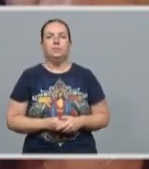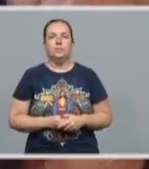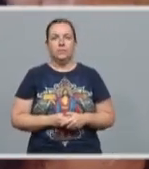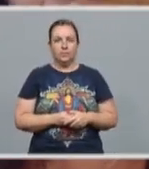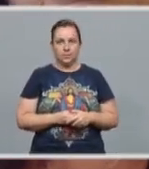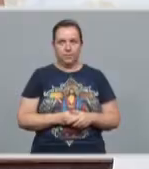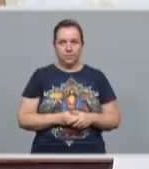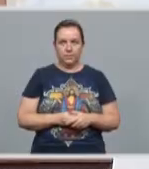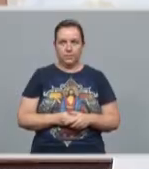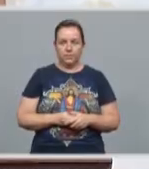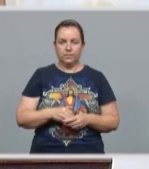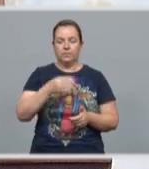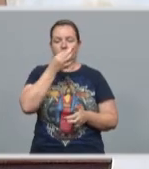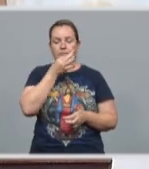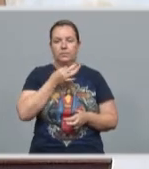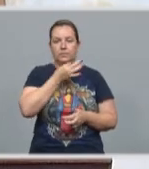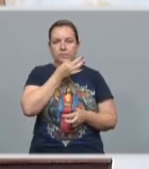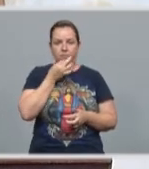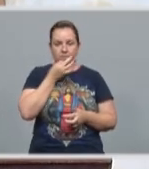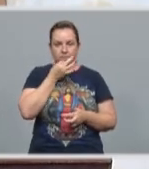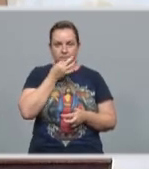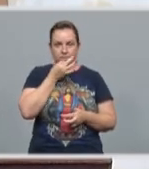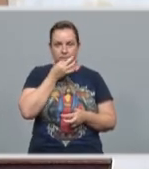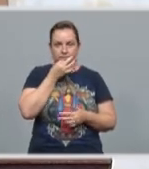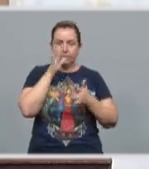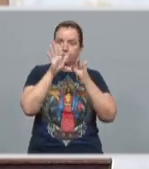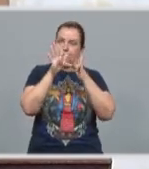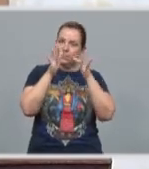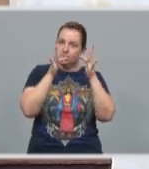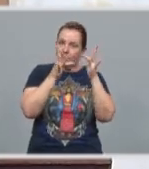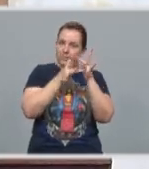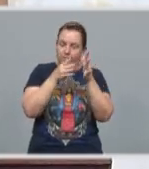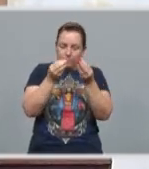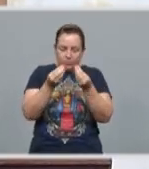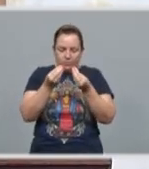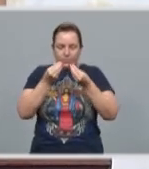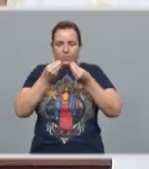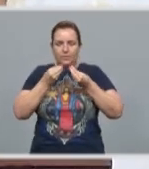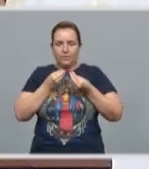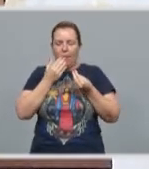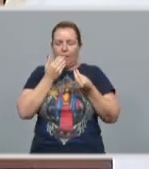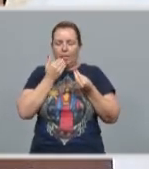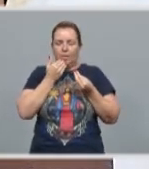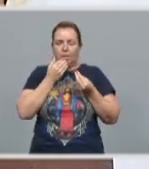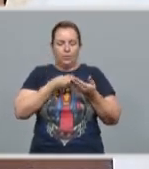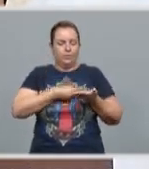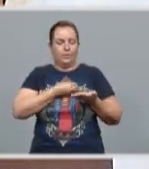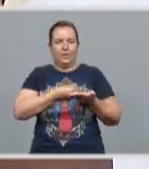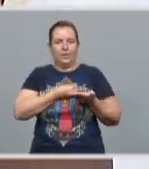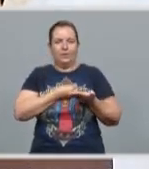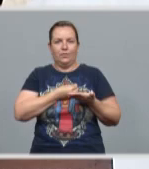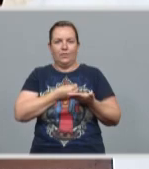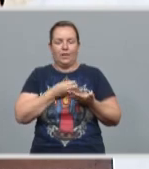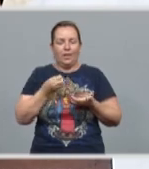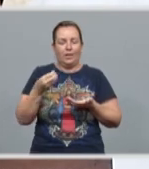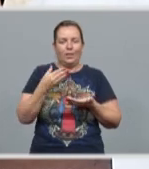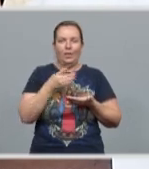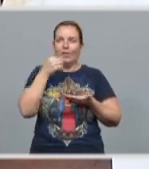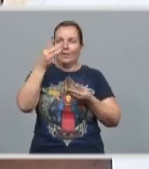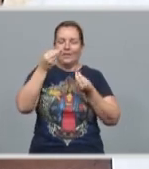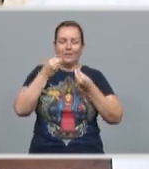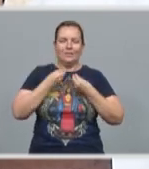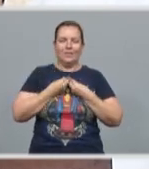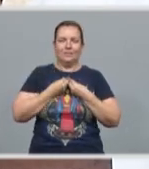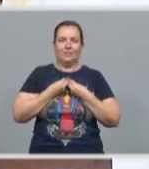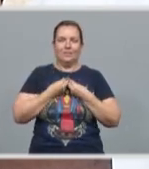salva. Na comunhão eucarística, Jesus se dá como alimento para vivermos a vida nova que Ele